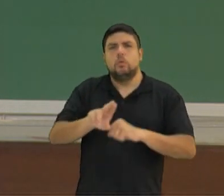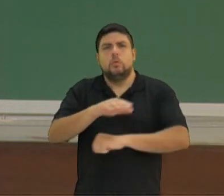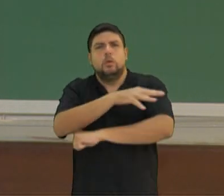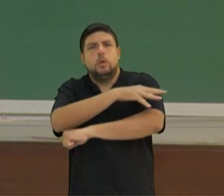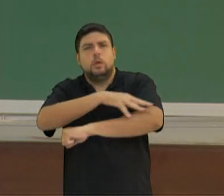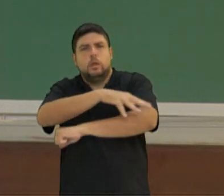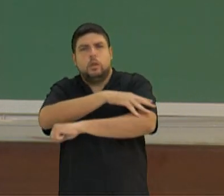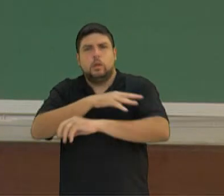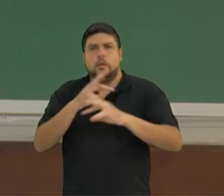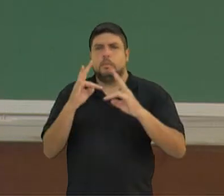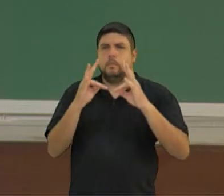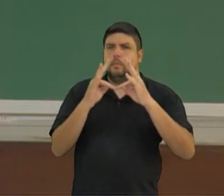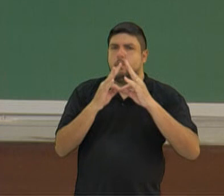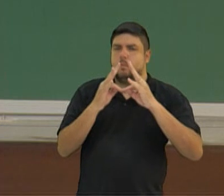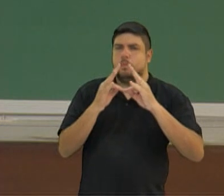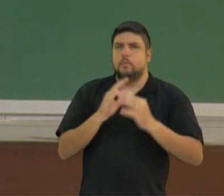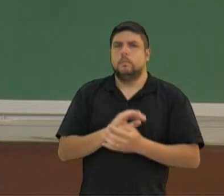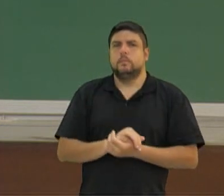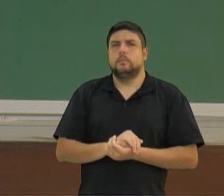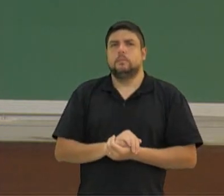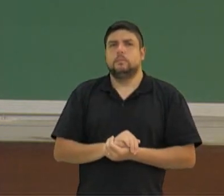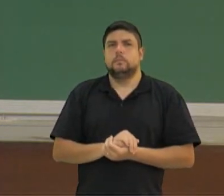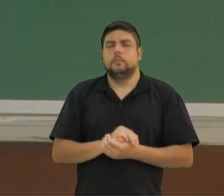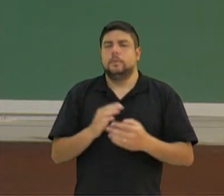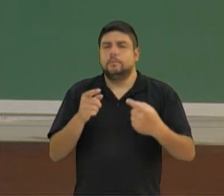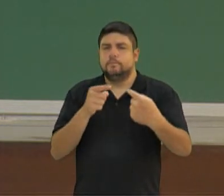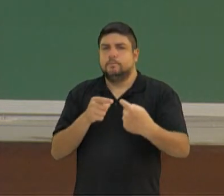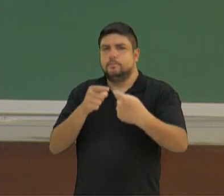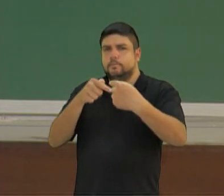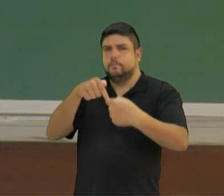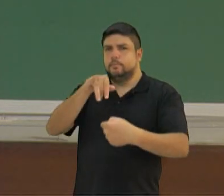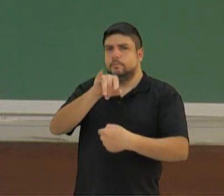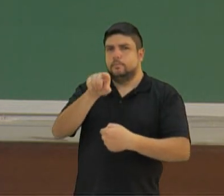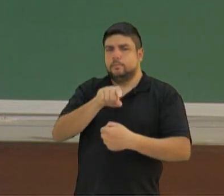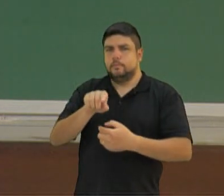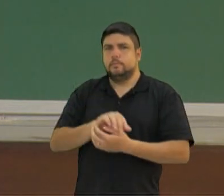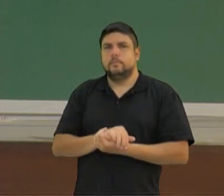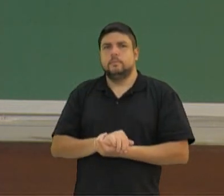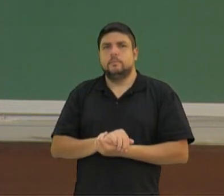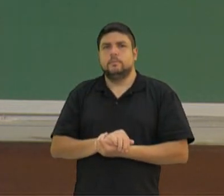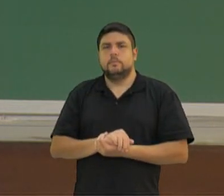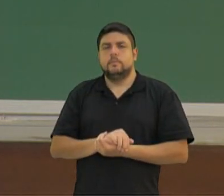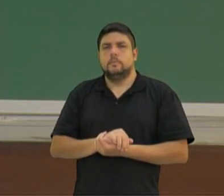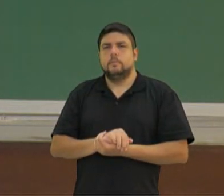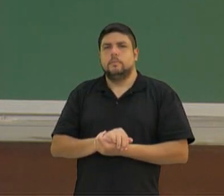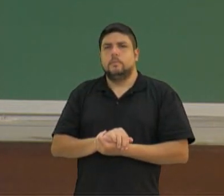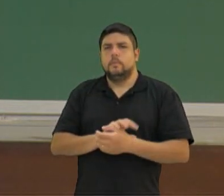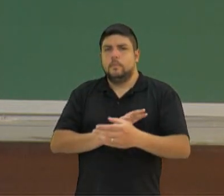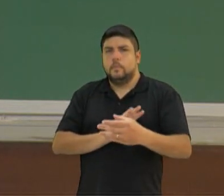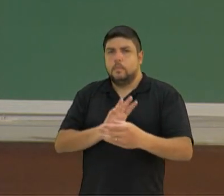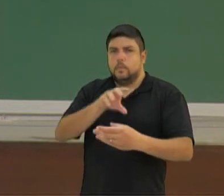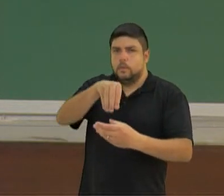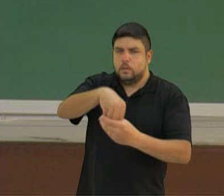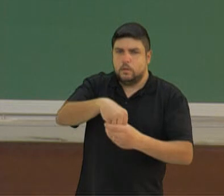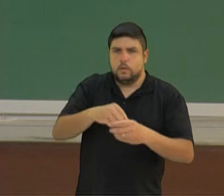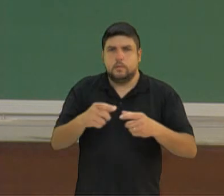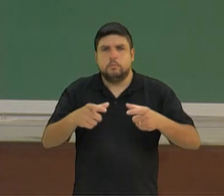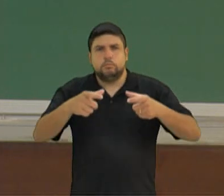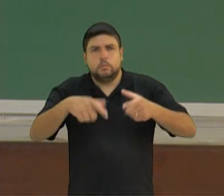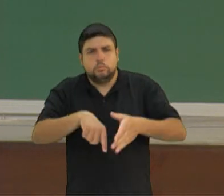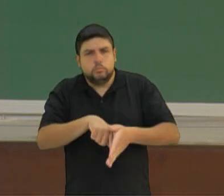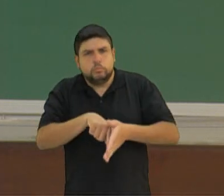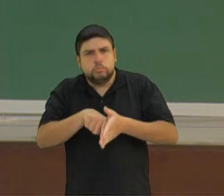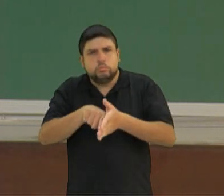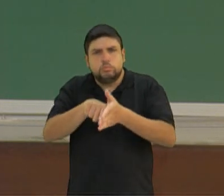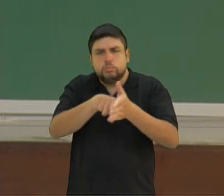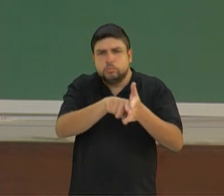templos. Vamos para um quiz? Nas paredes internas dos sítios Huacas de